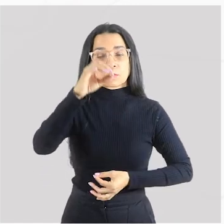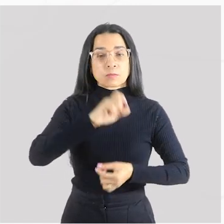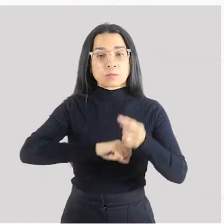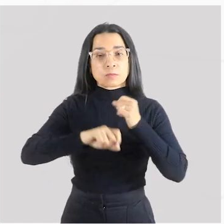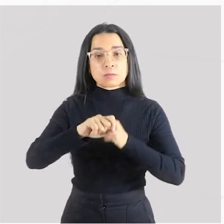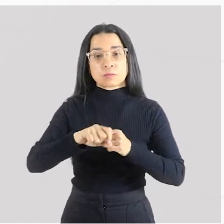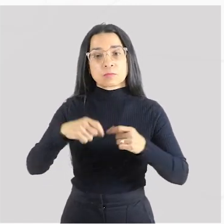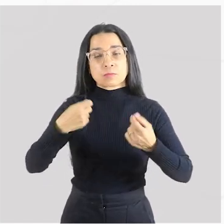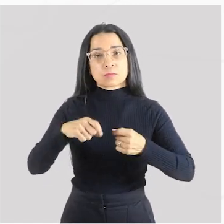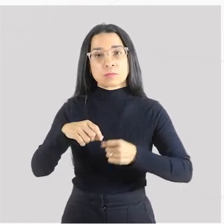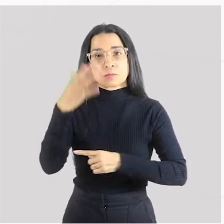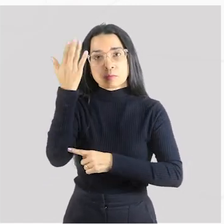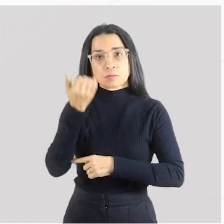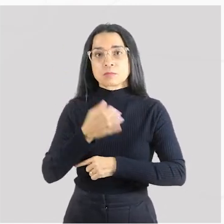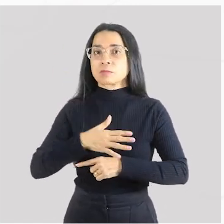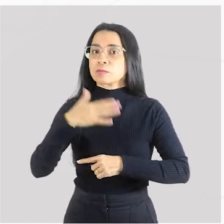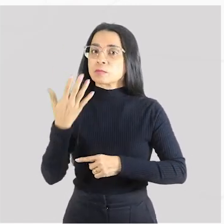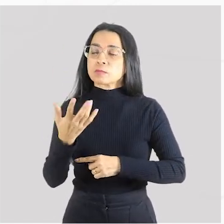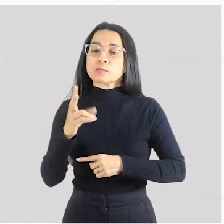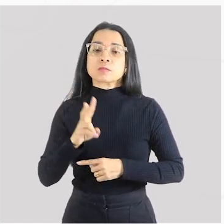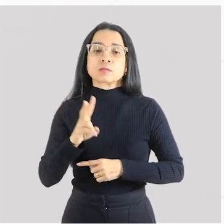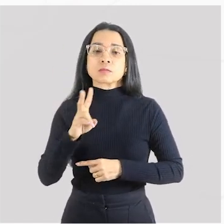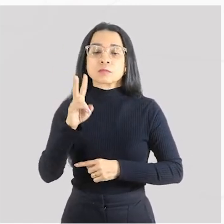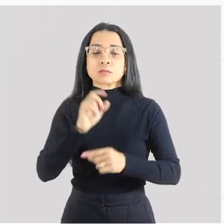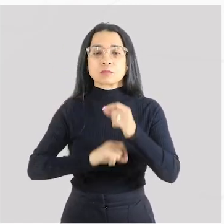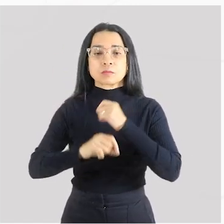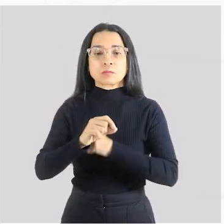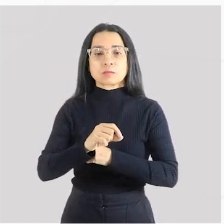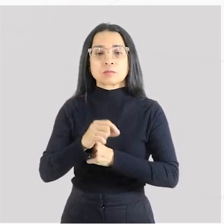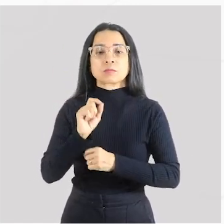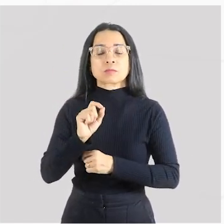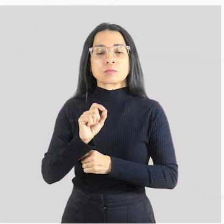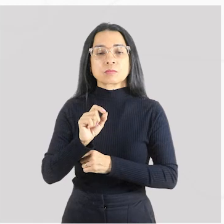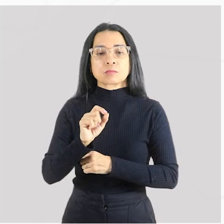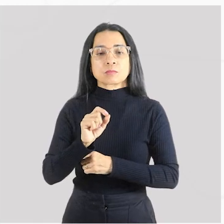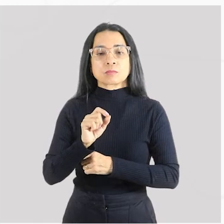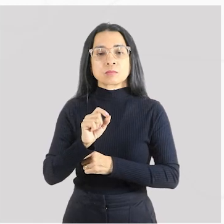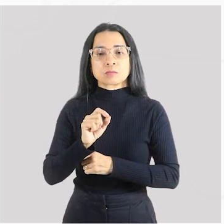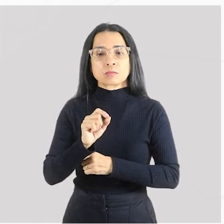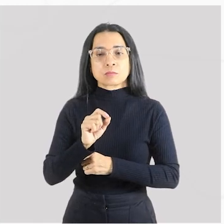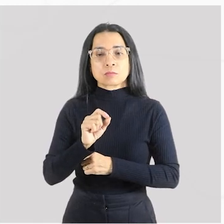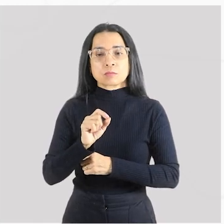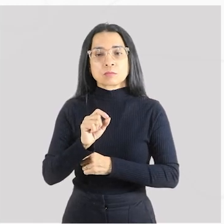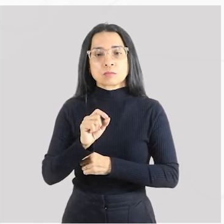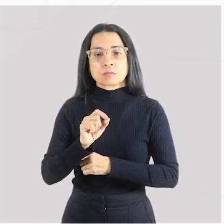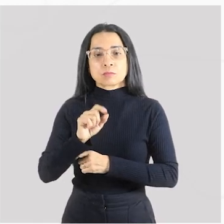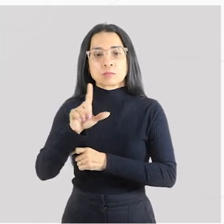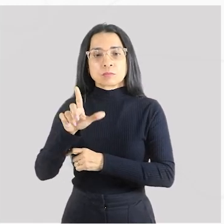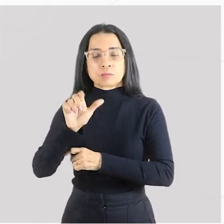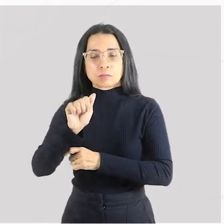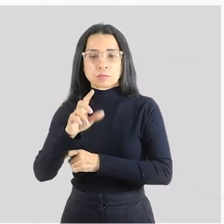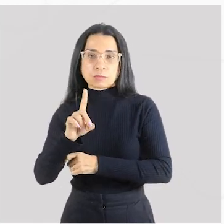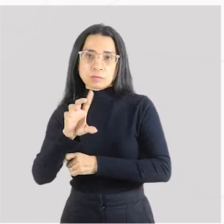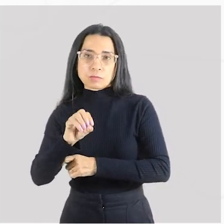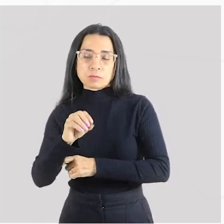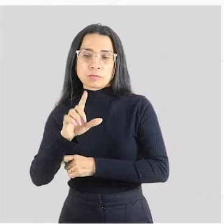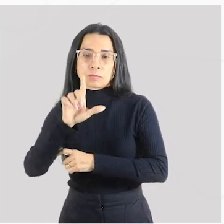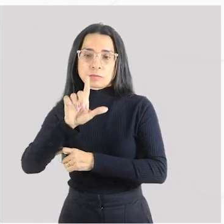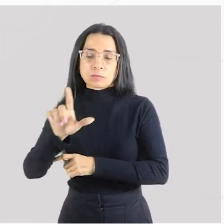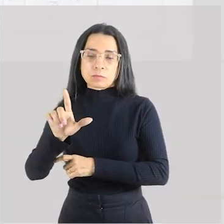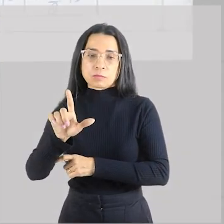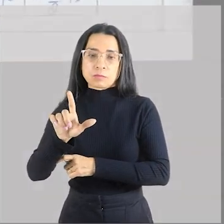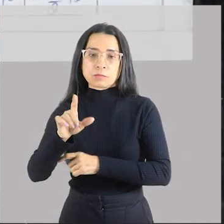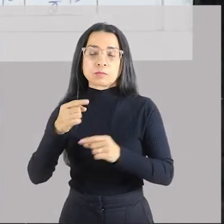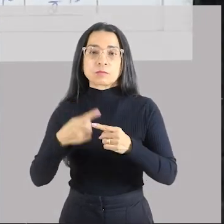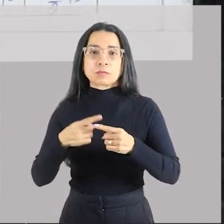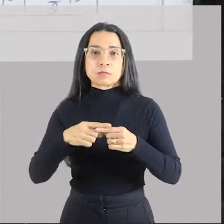regular, eu preciso saber qual é o valor do seu lado, né? Para eu poder